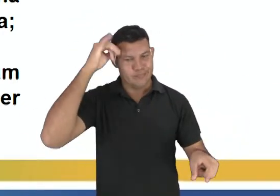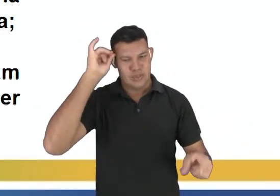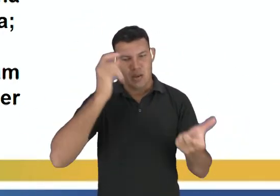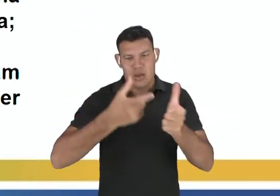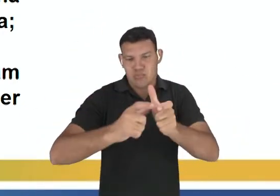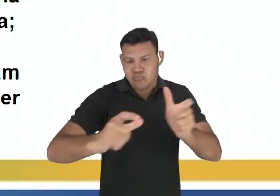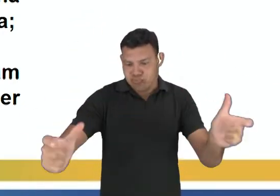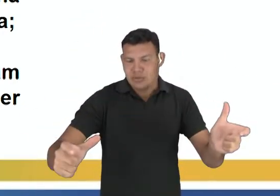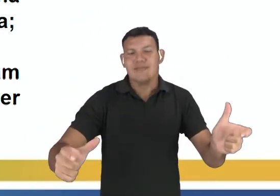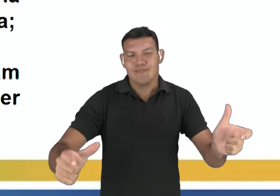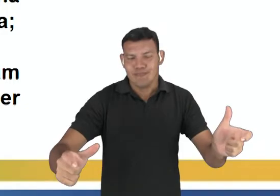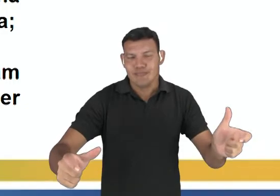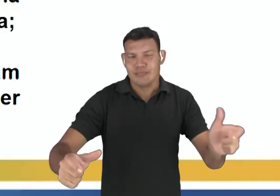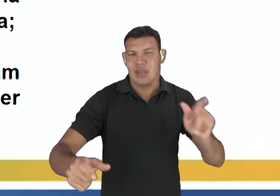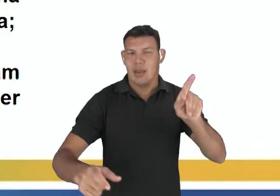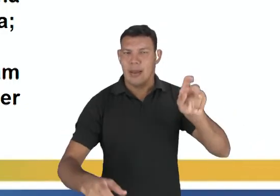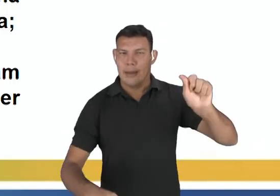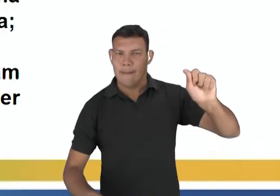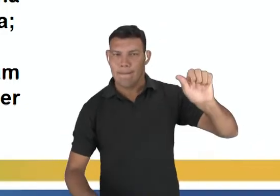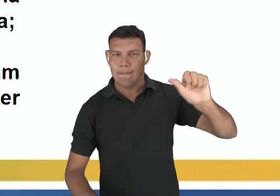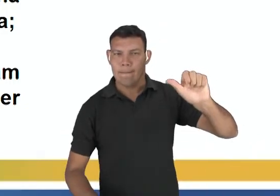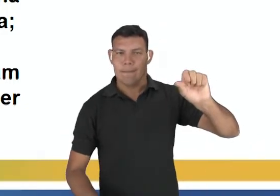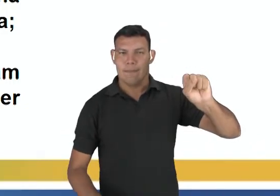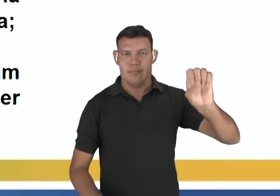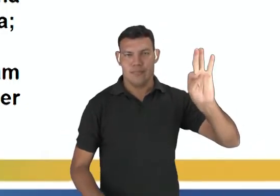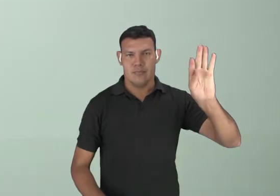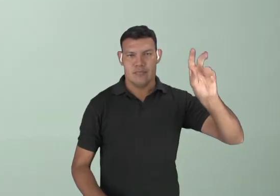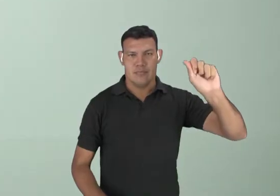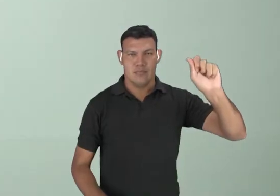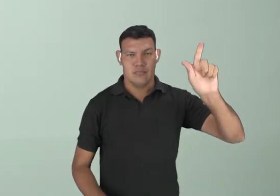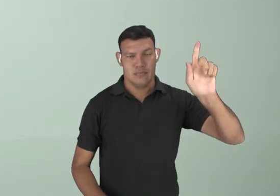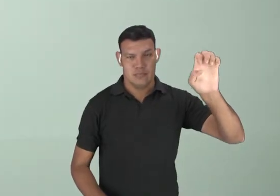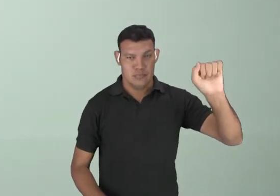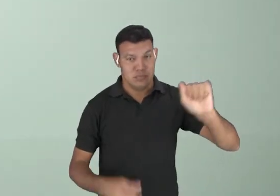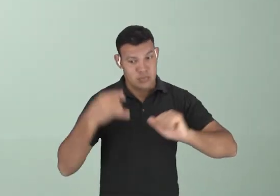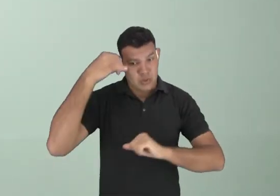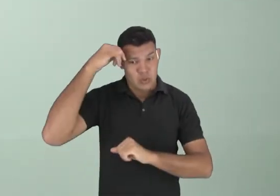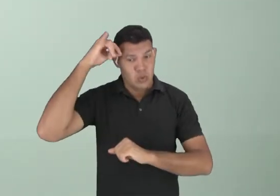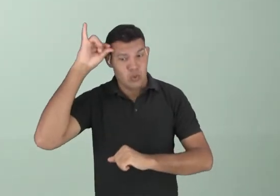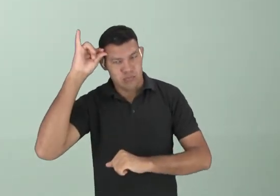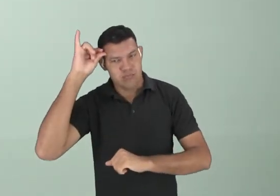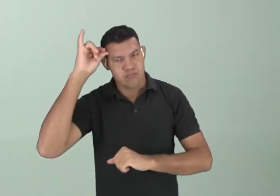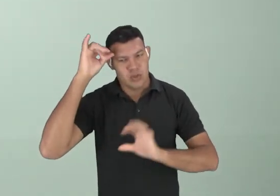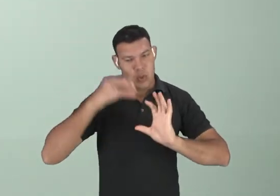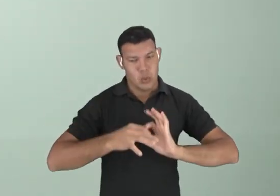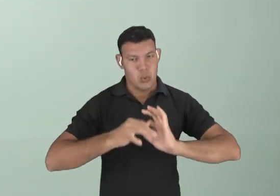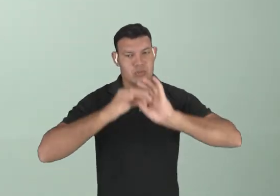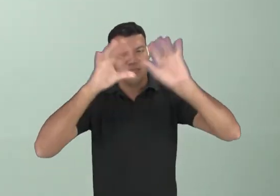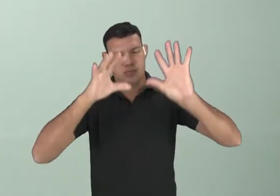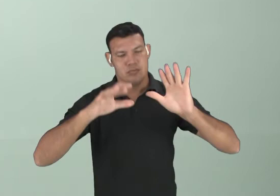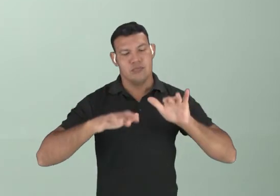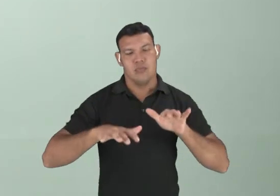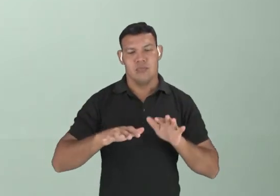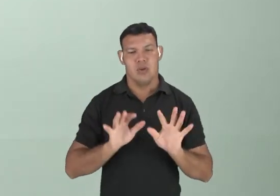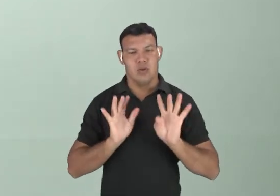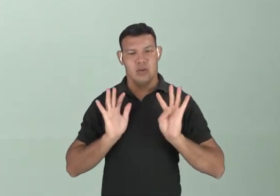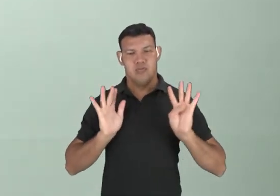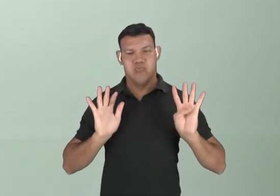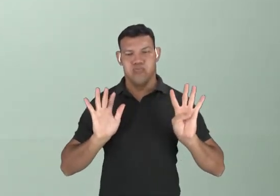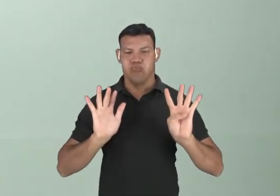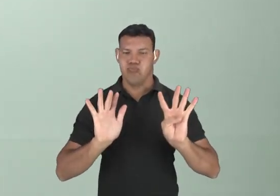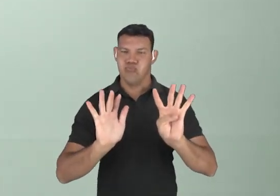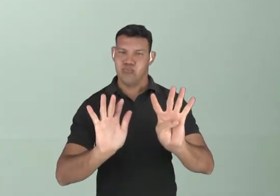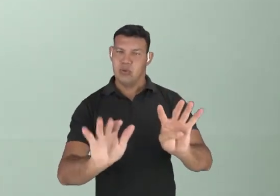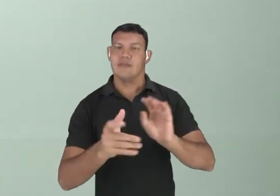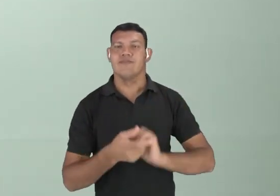pastagem. A pecuária extensiva é essa que nós conhecemos, que o gado fica solto na grande propriedade. Quando a gente fala de